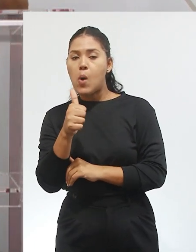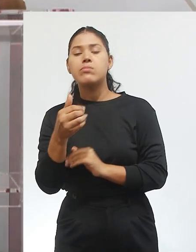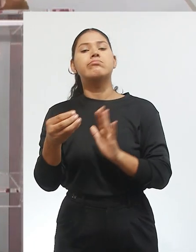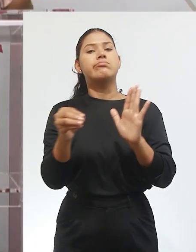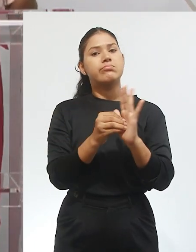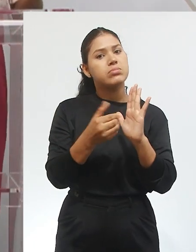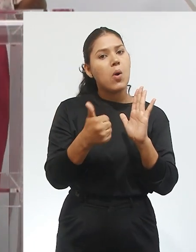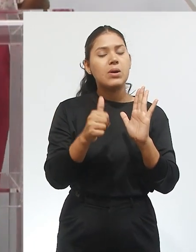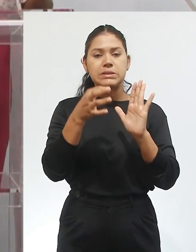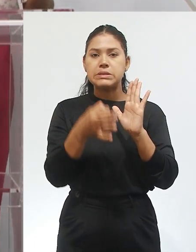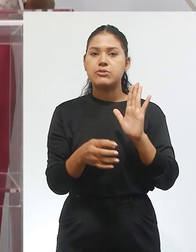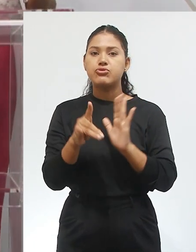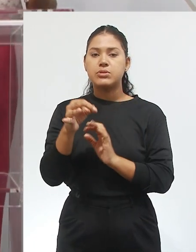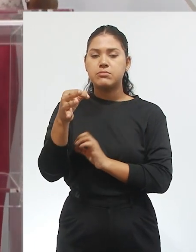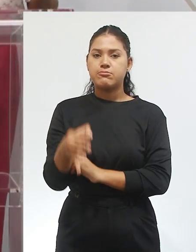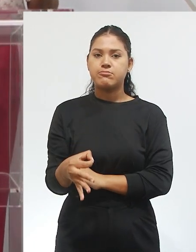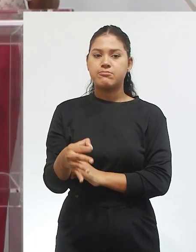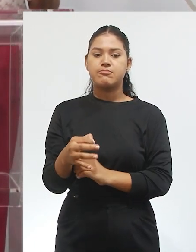assim sucessivamente.